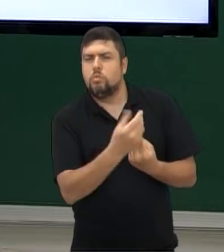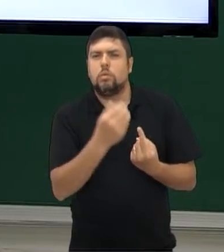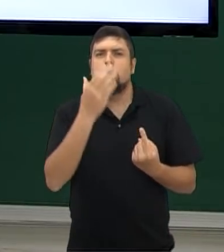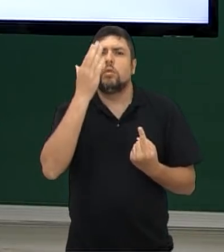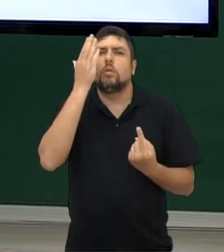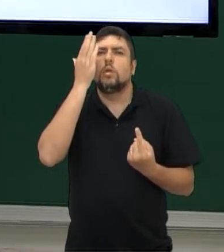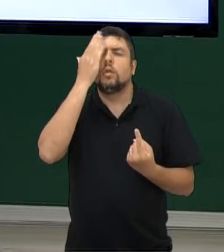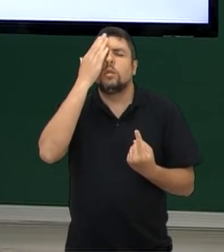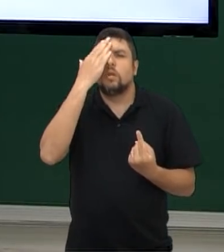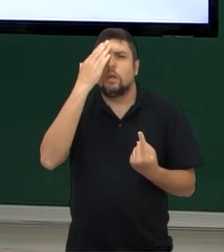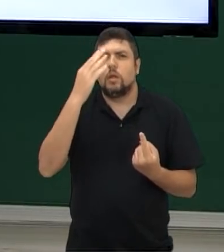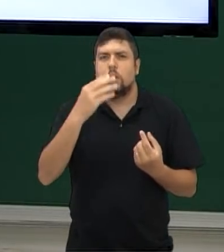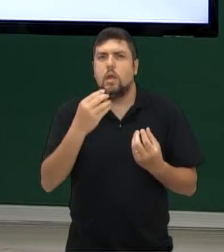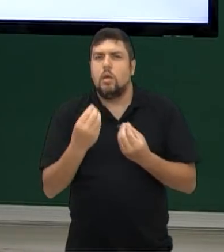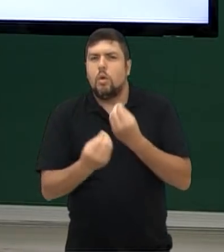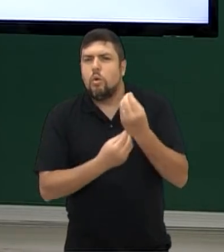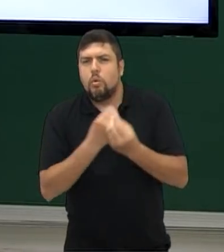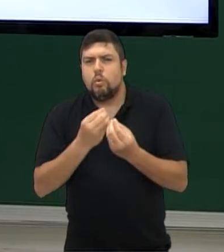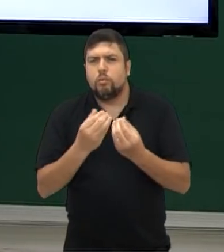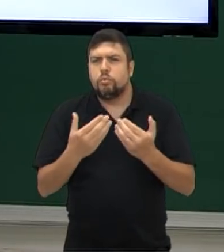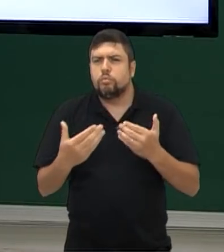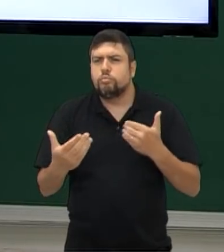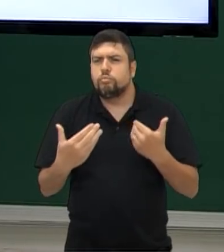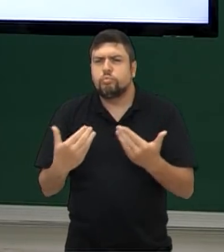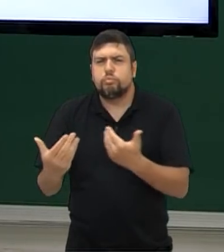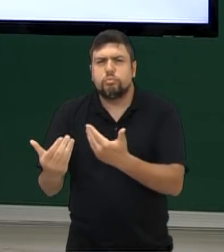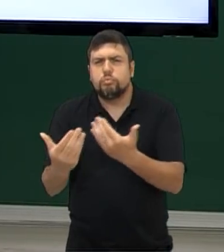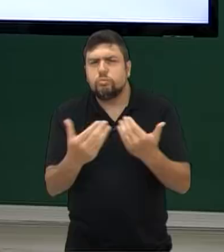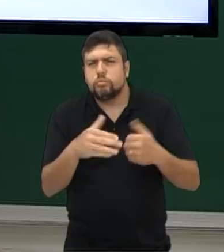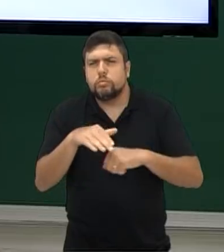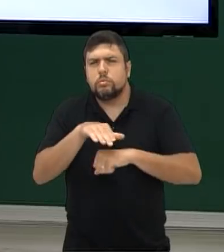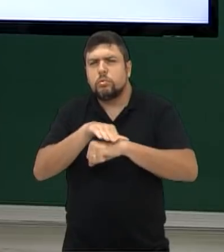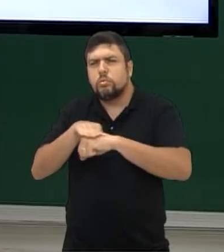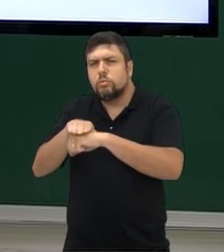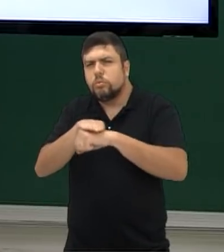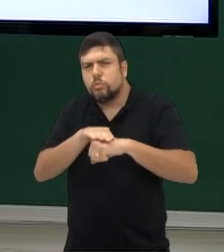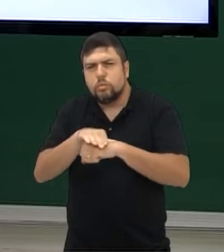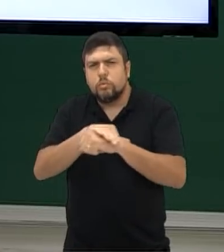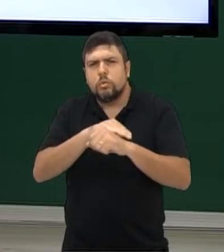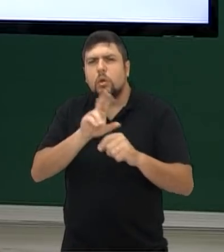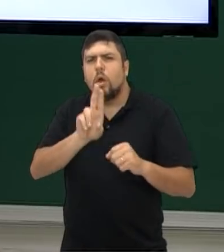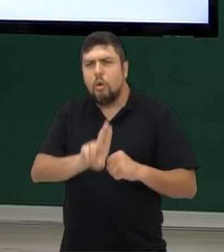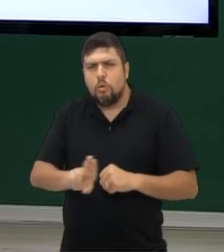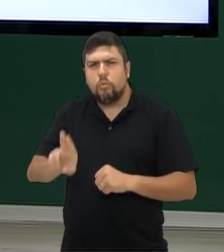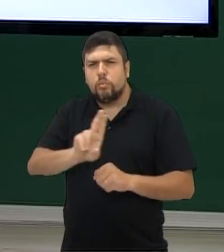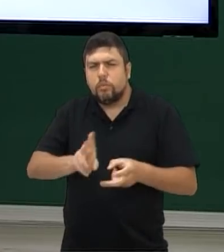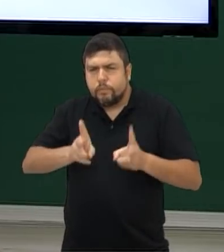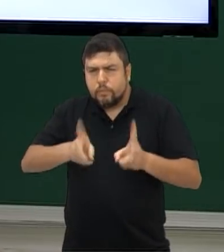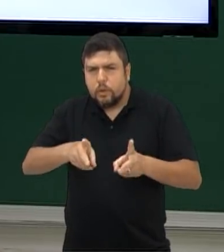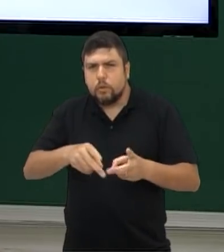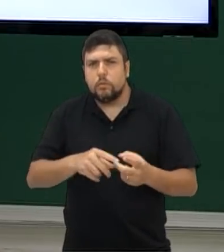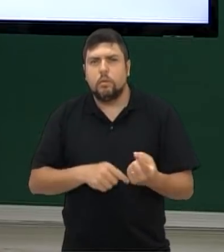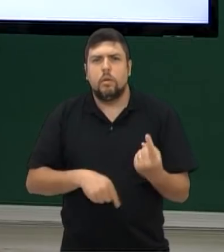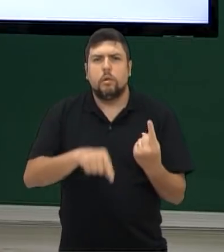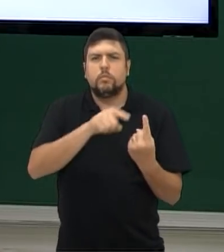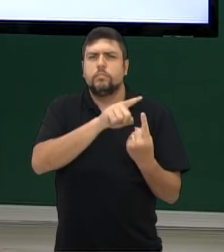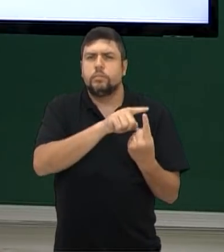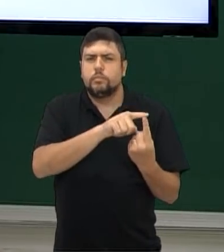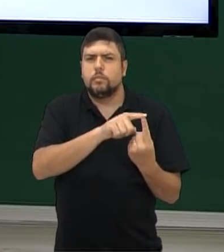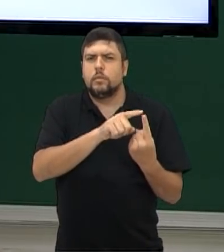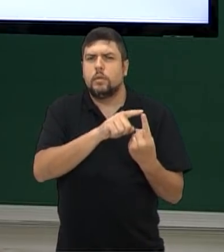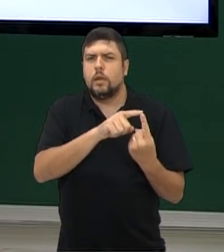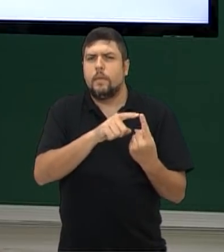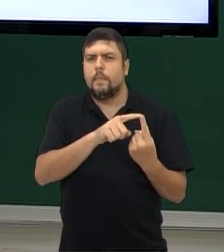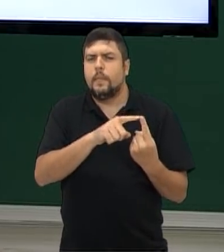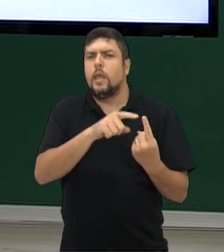do mundo inteiro, conseguisse conversar dentro de uma mesma medida? Muito bem. A unidade de medida